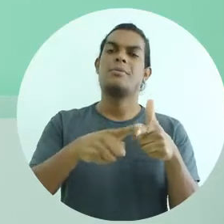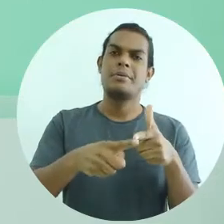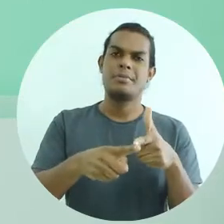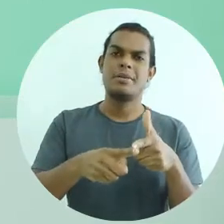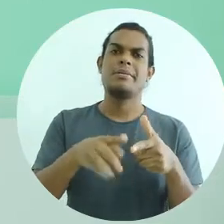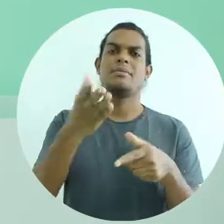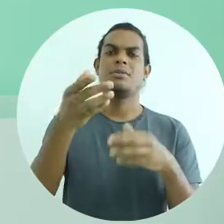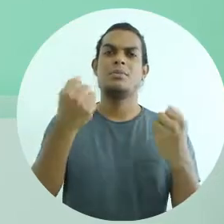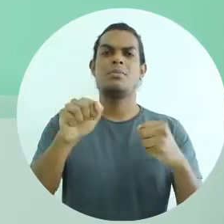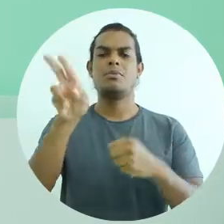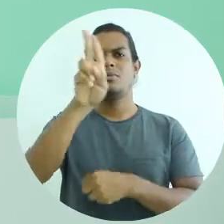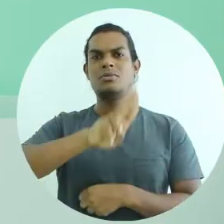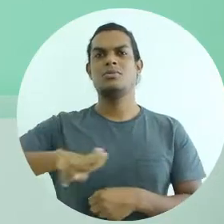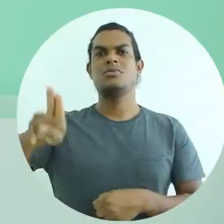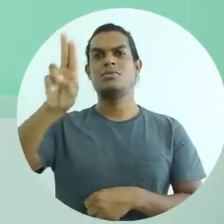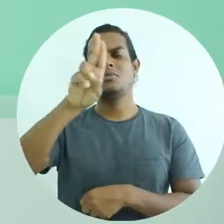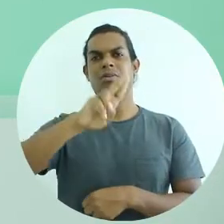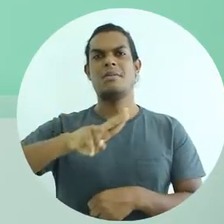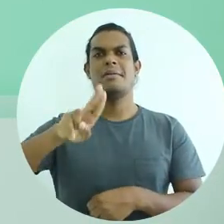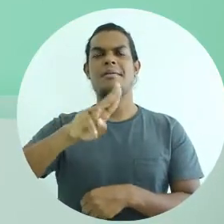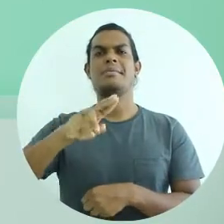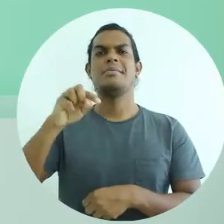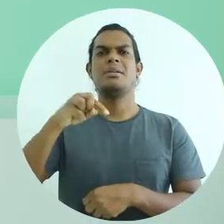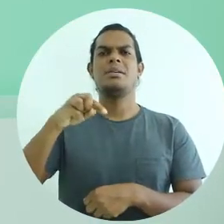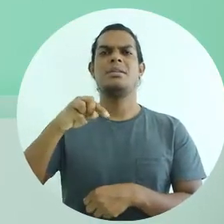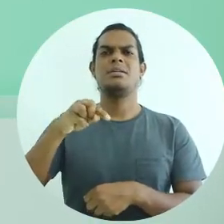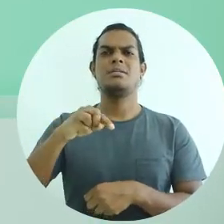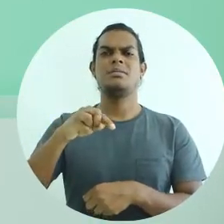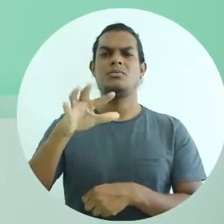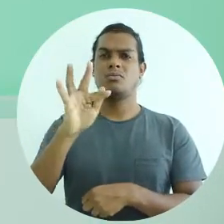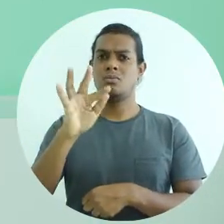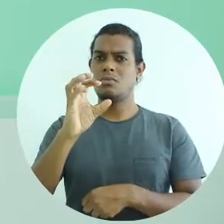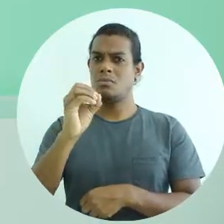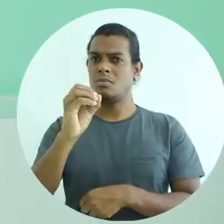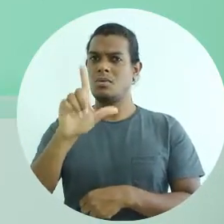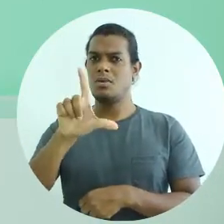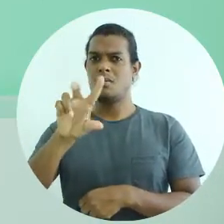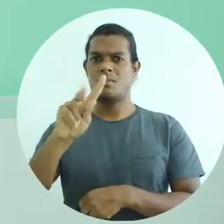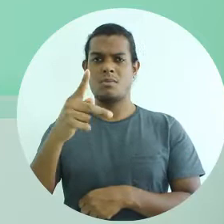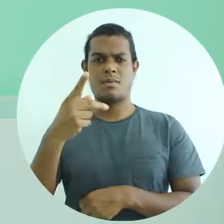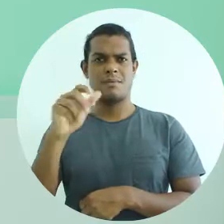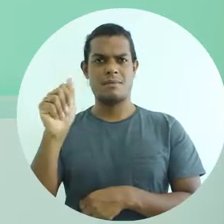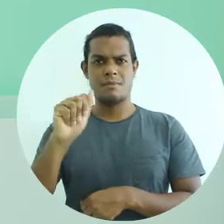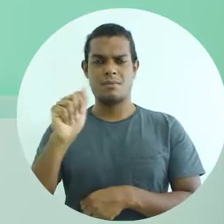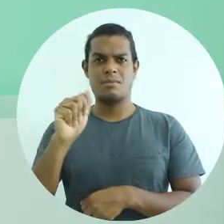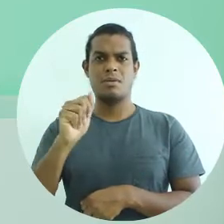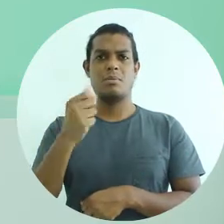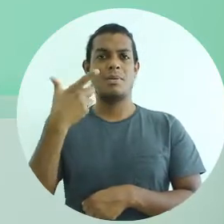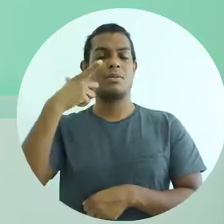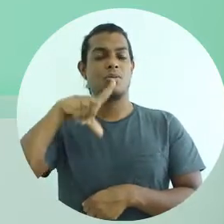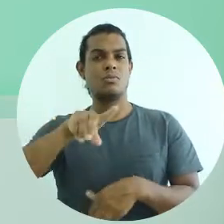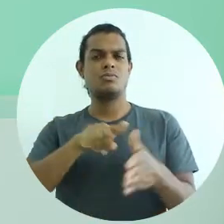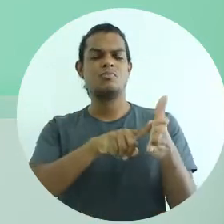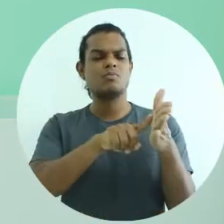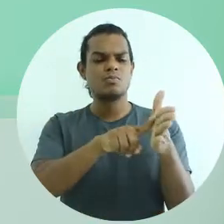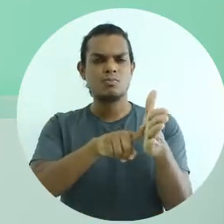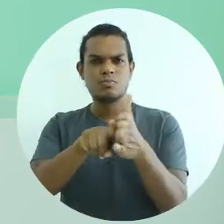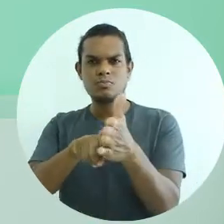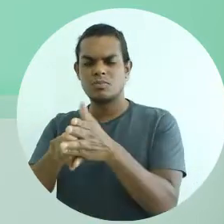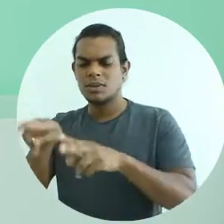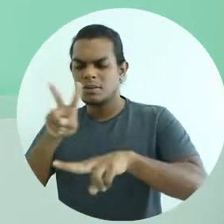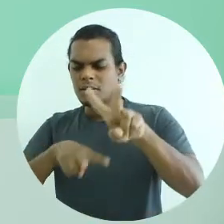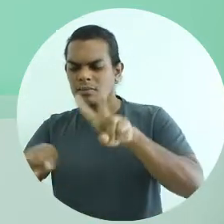pode implantar uma folha de verificação ou uma lista de verificação para coletar mais dados, para tomar